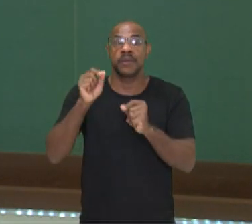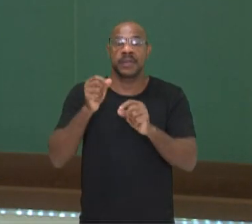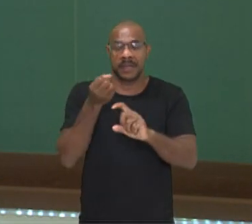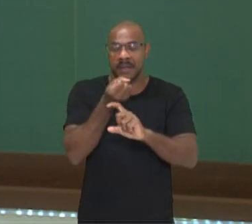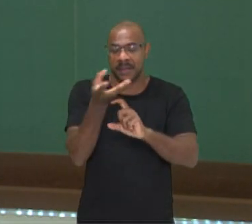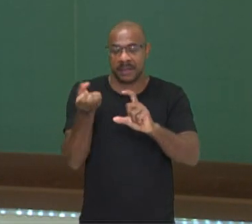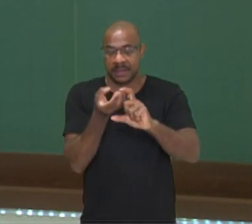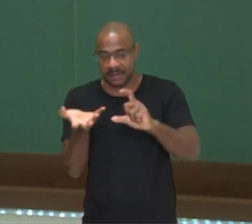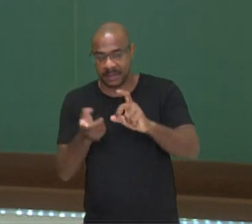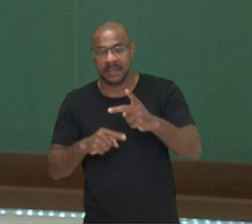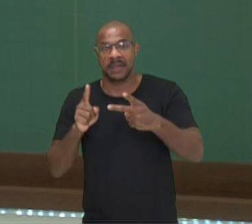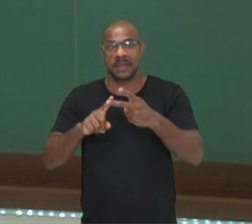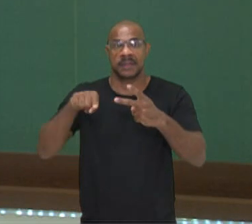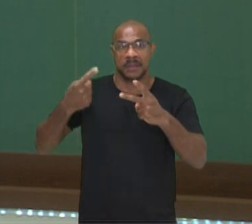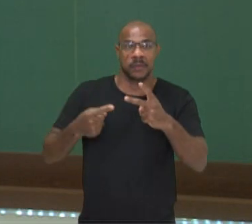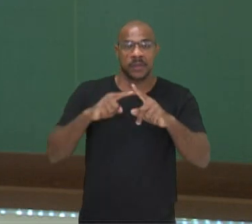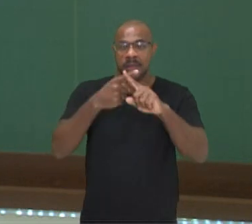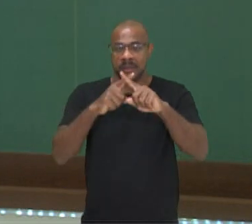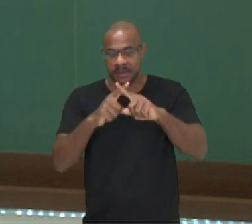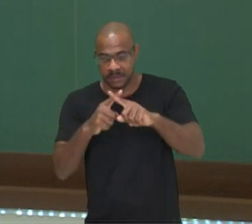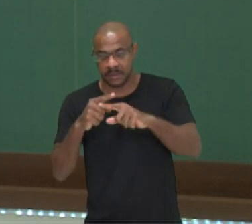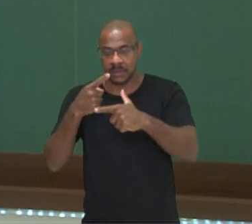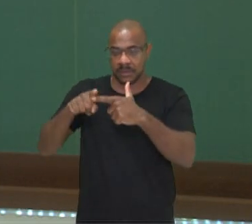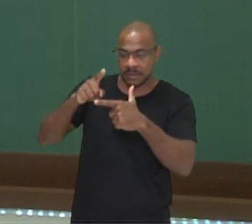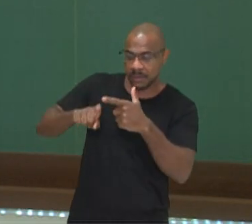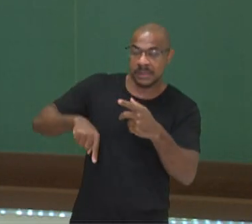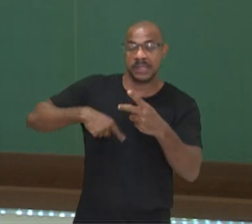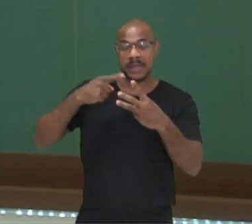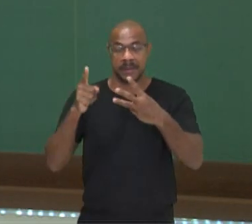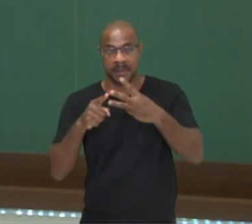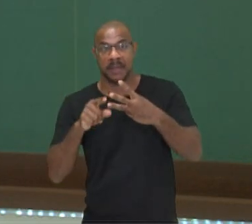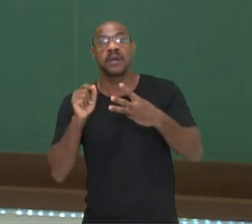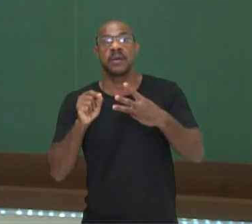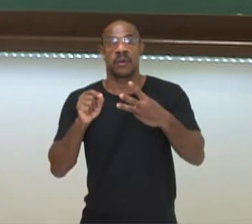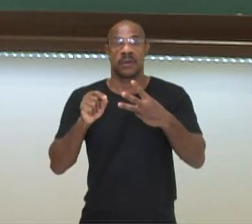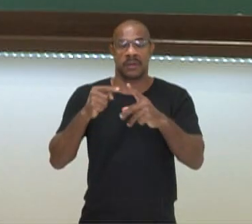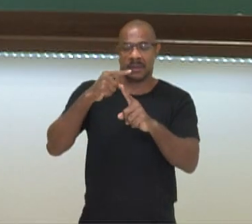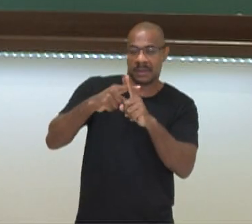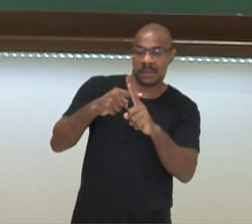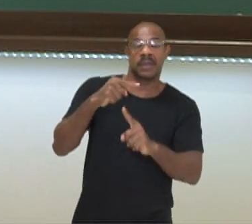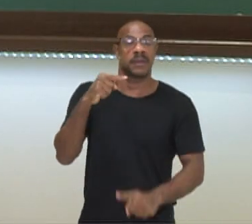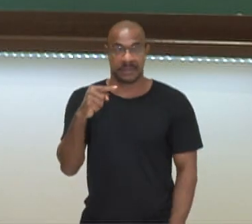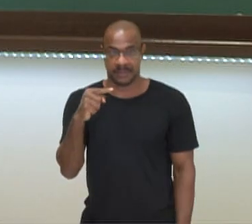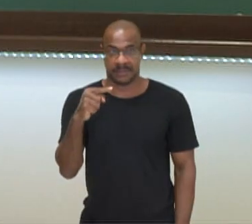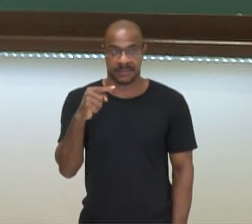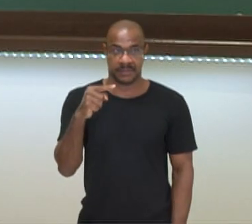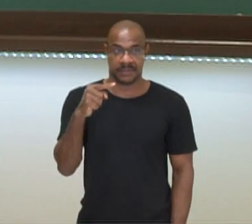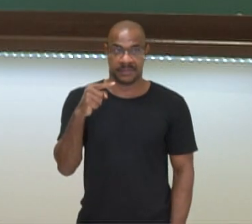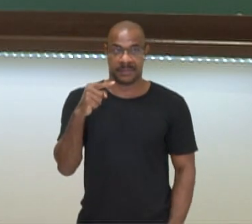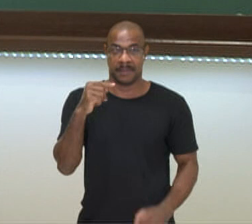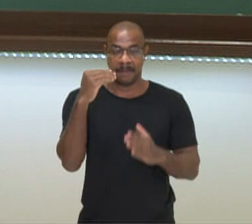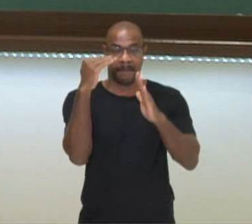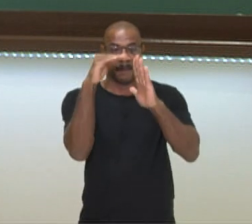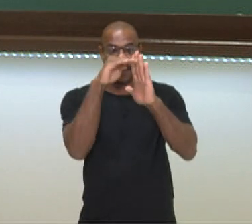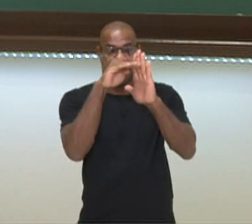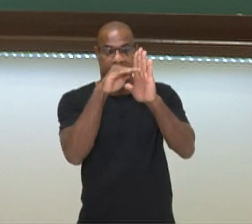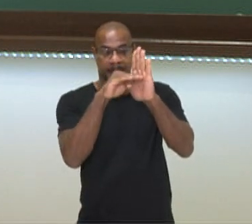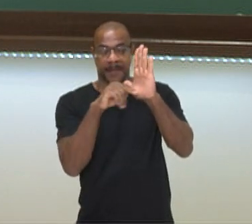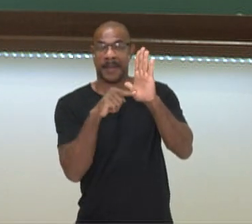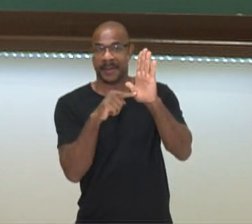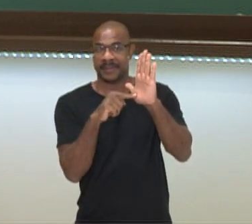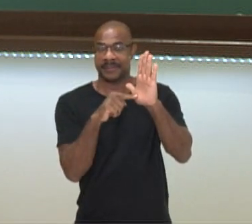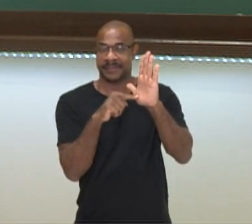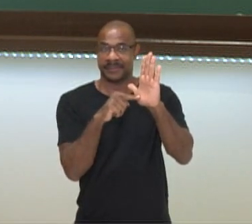potenciação, depois multiplicação ou divisão e depois adição ou subtração. Resolvidos os parênteses, eu